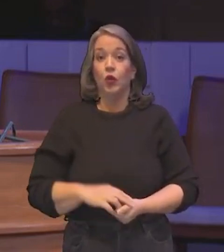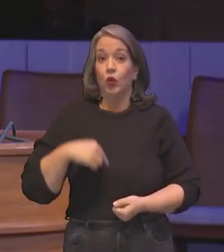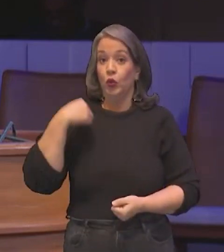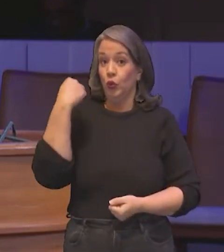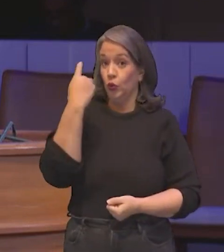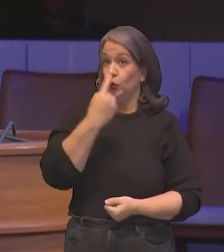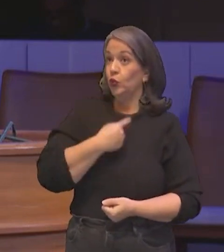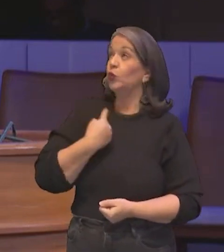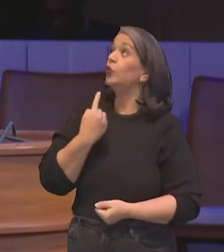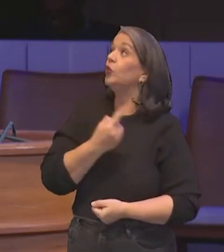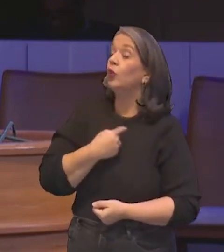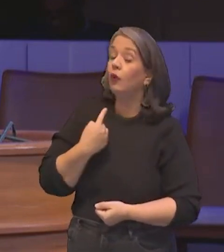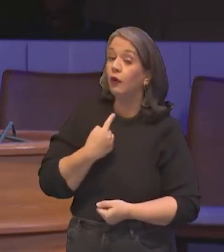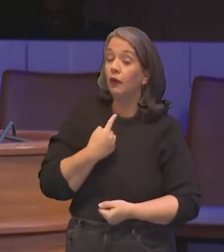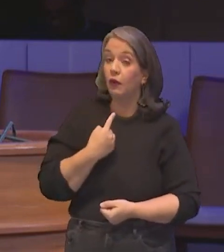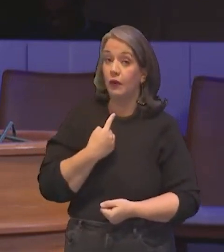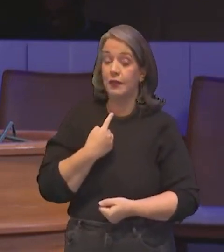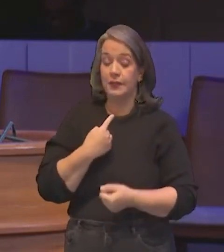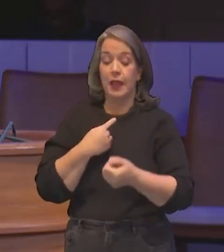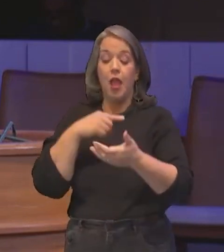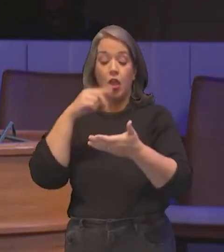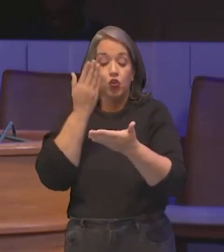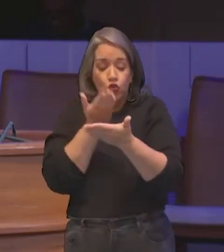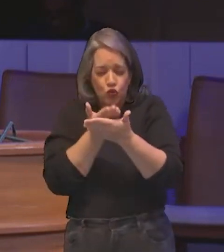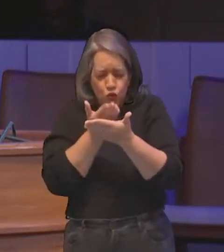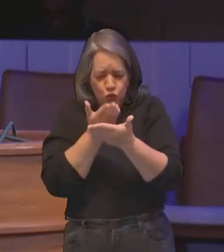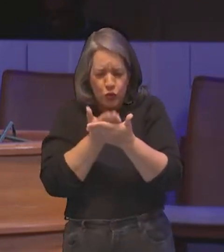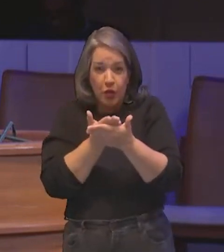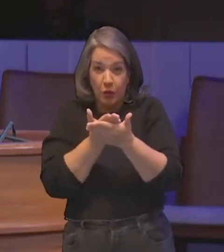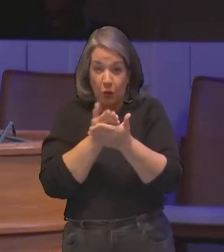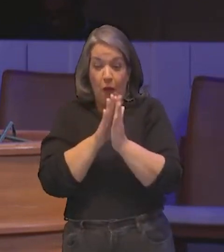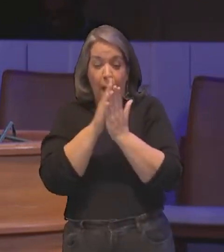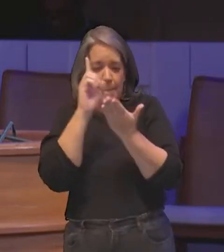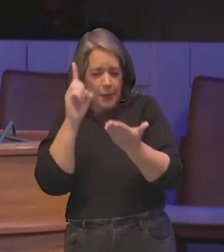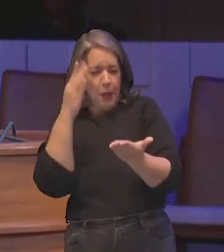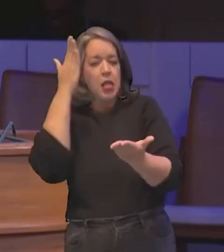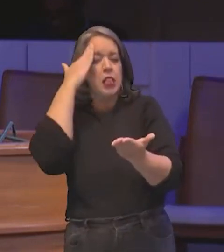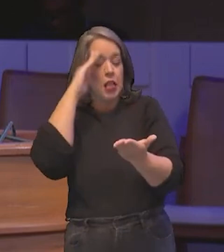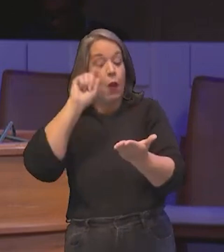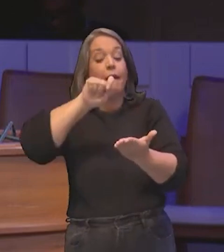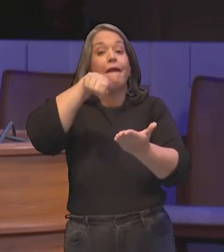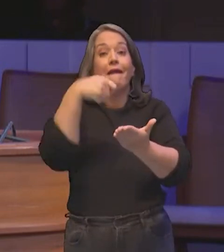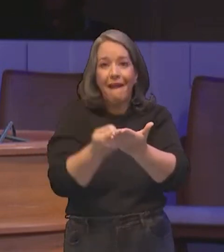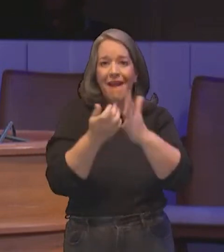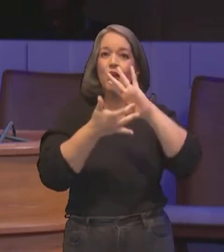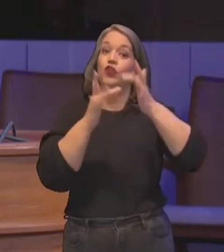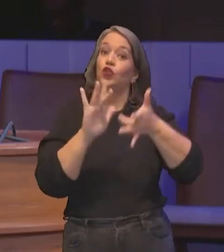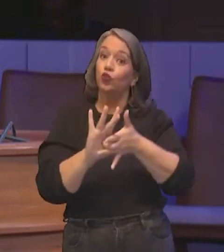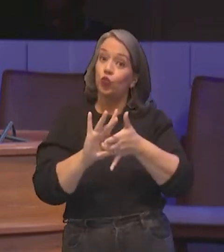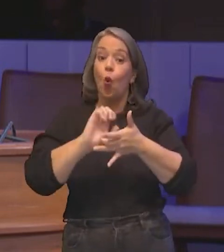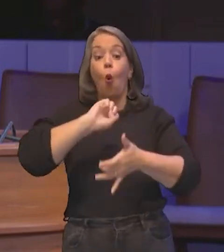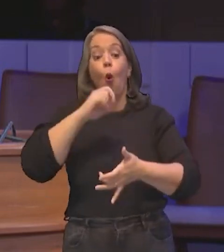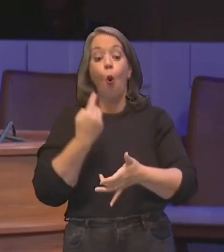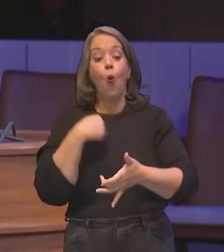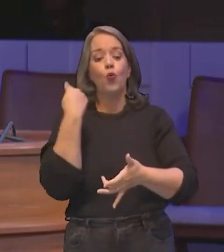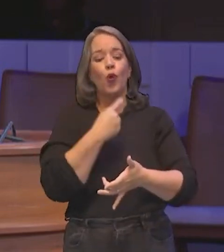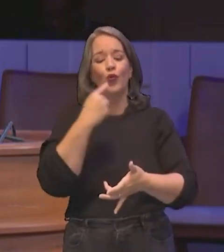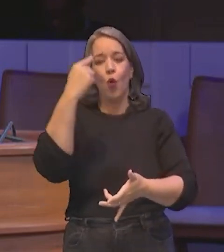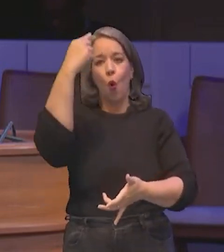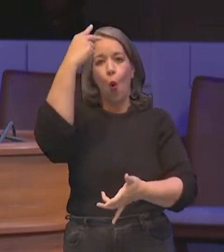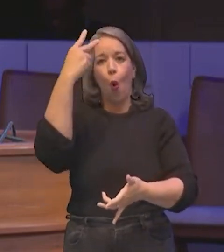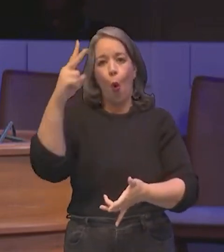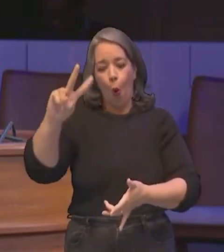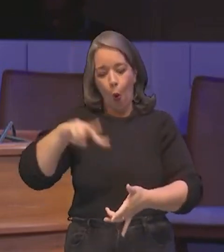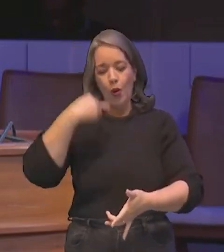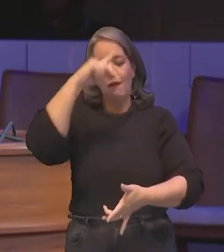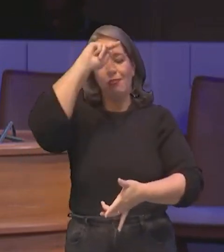imagem de Cristo segundo a nossa própria identidade? Ou será que temos buscado na Bíblia realmente aquilo que Jesus fez?